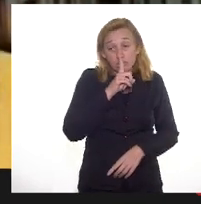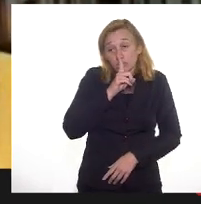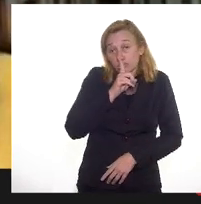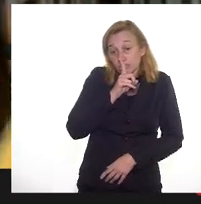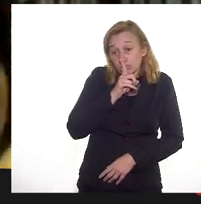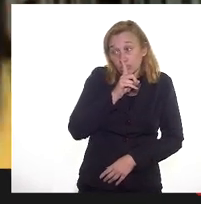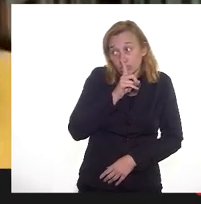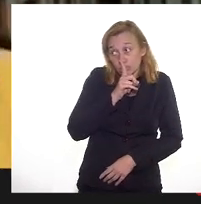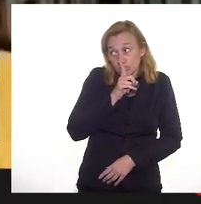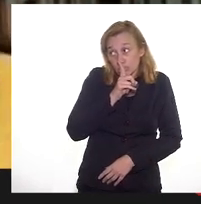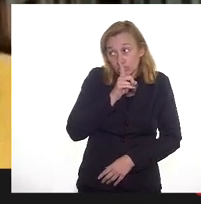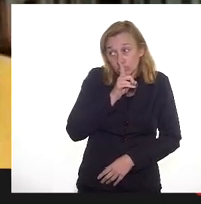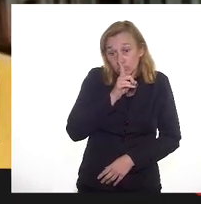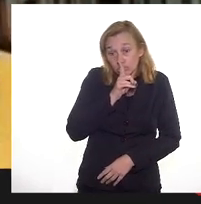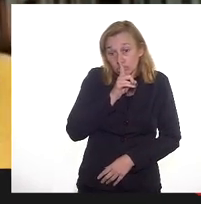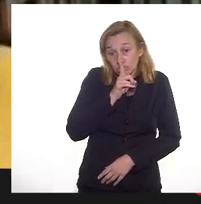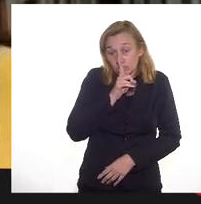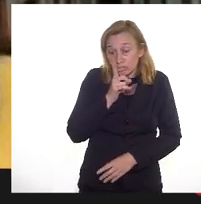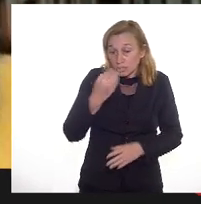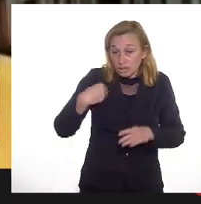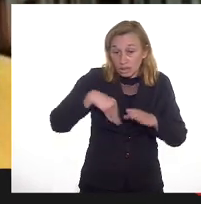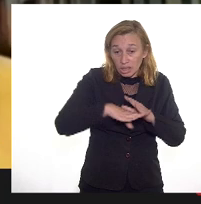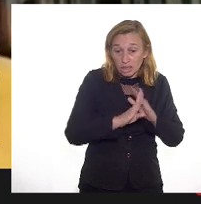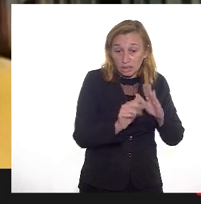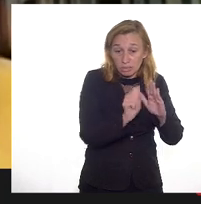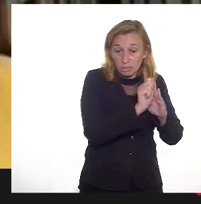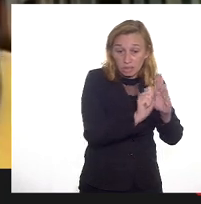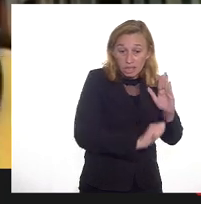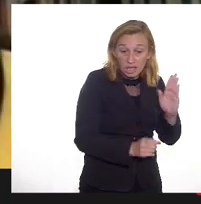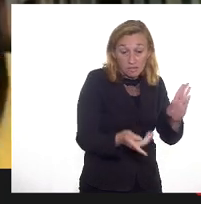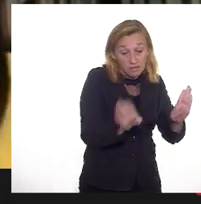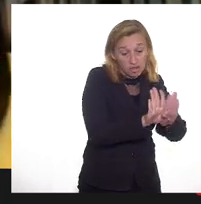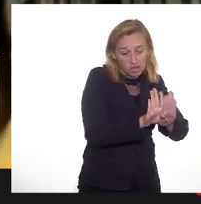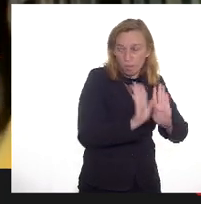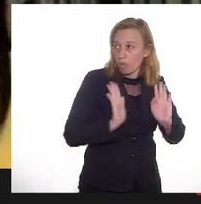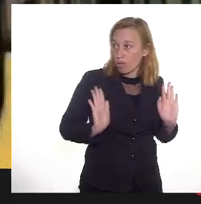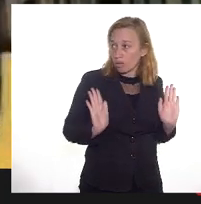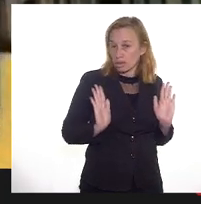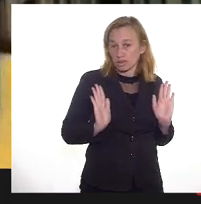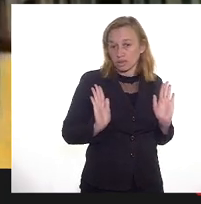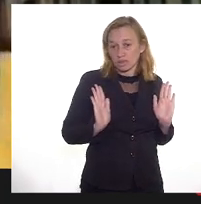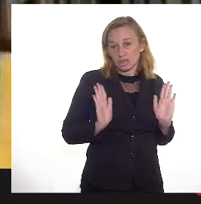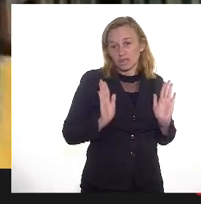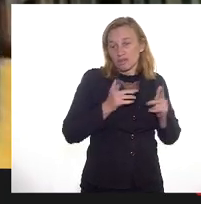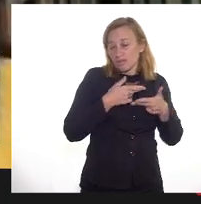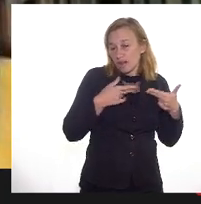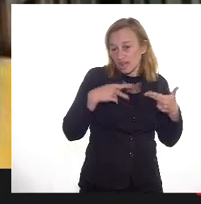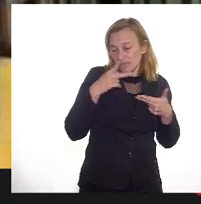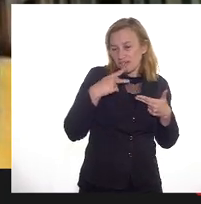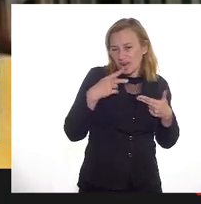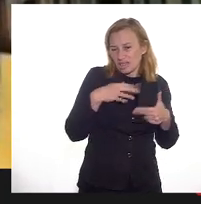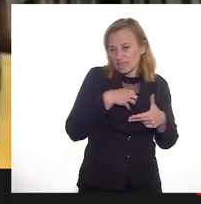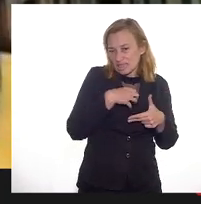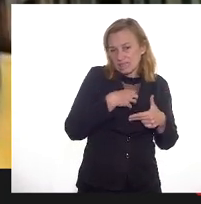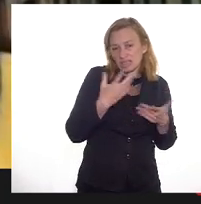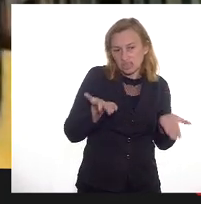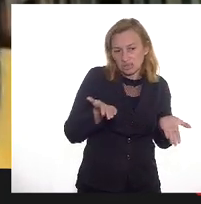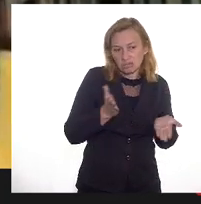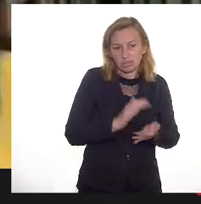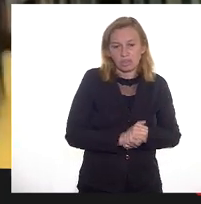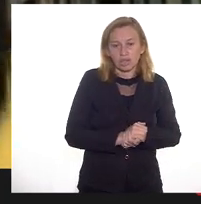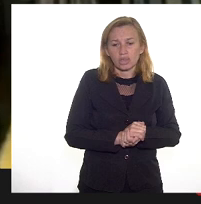entra para o terreiro, fecha a porta, e muitas falas nesse sentido, né?